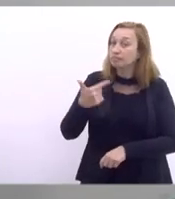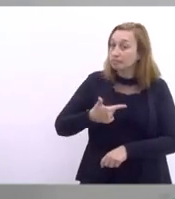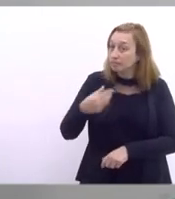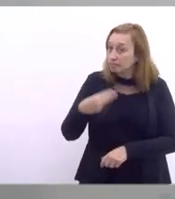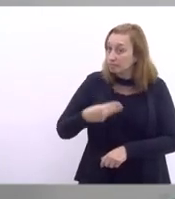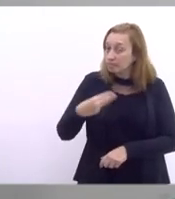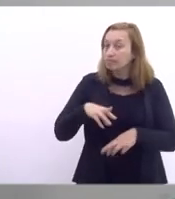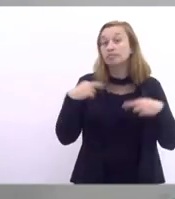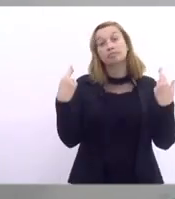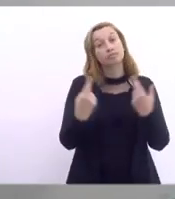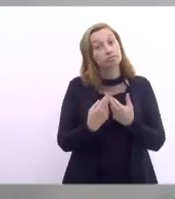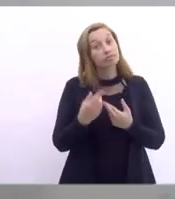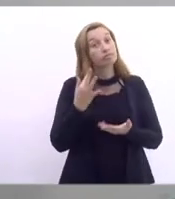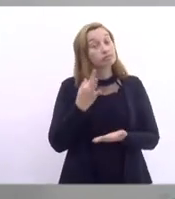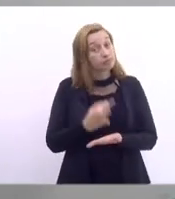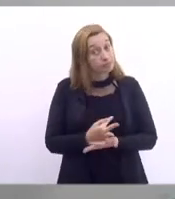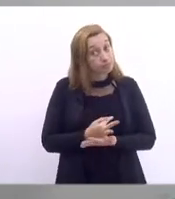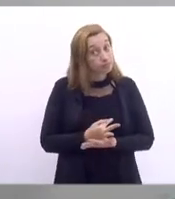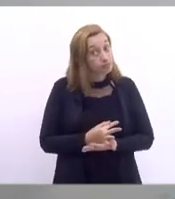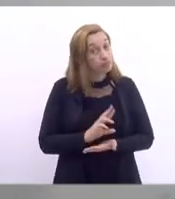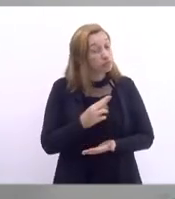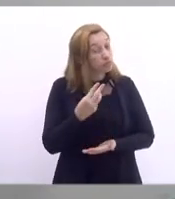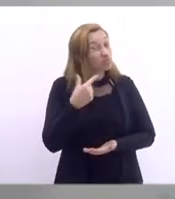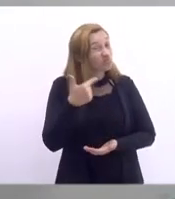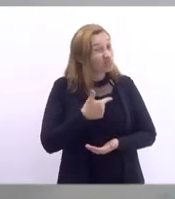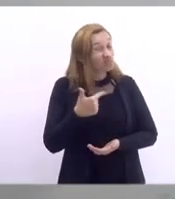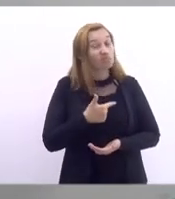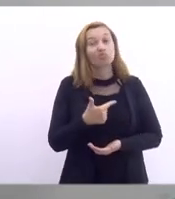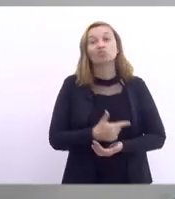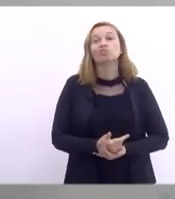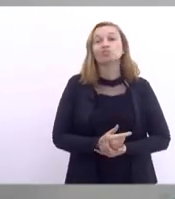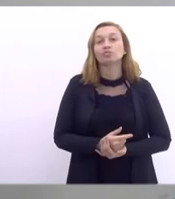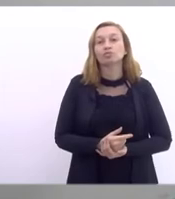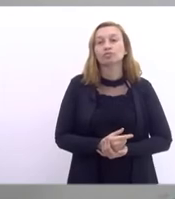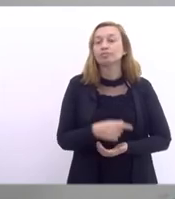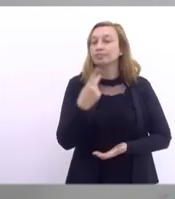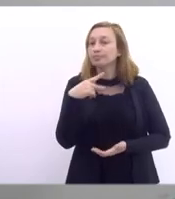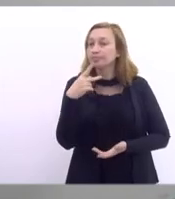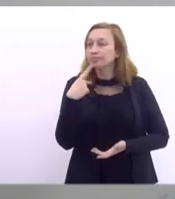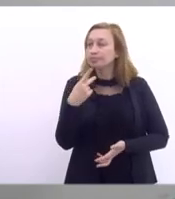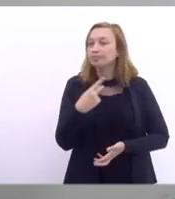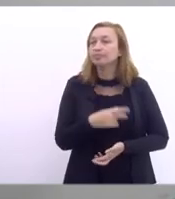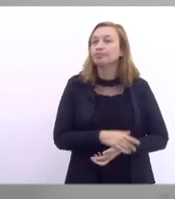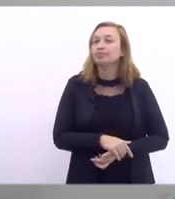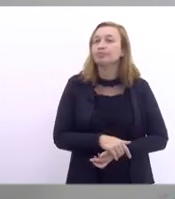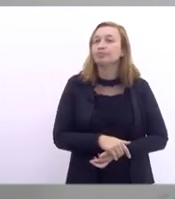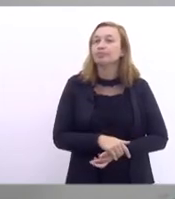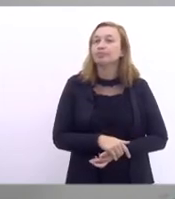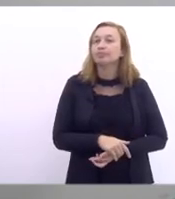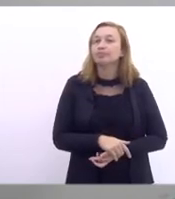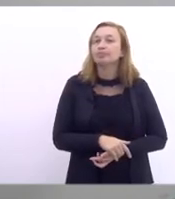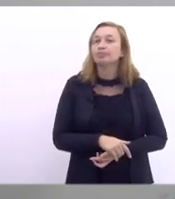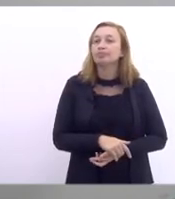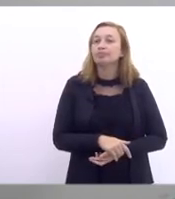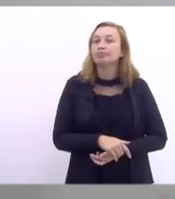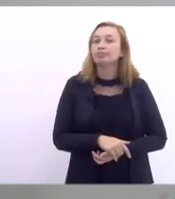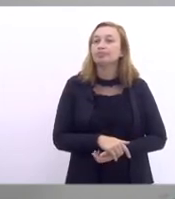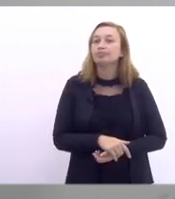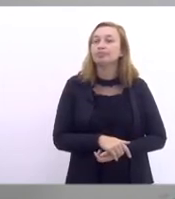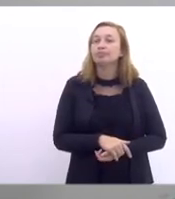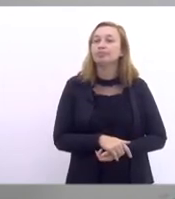está ausente ou a segunda para abordar e os